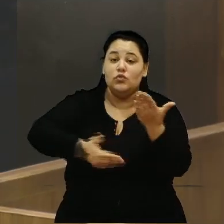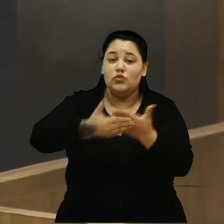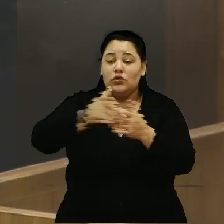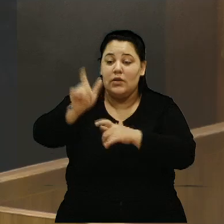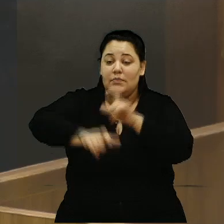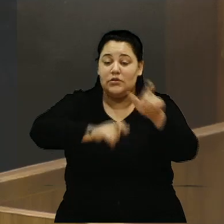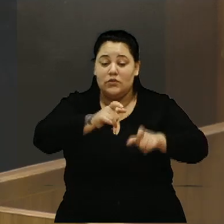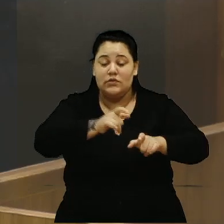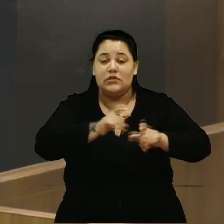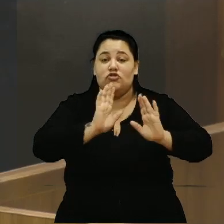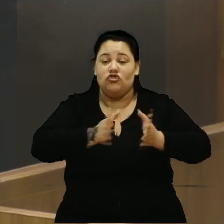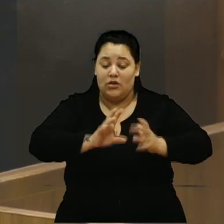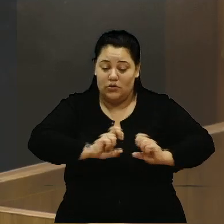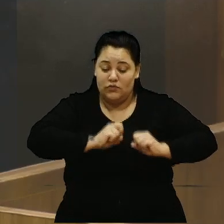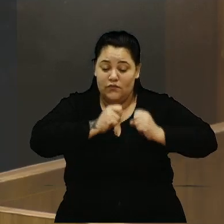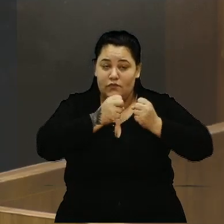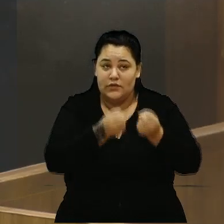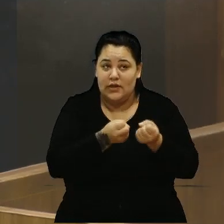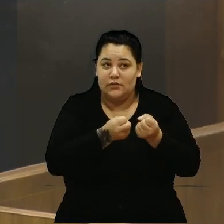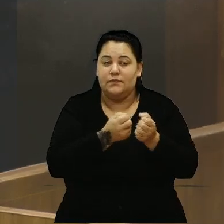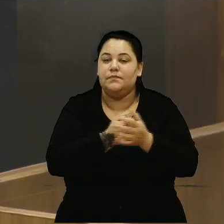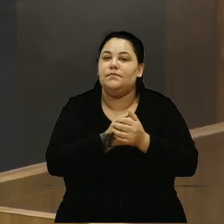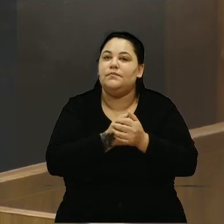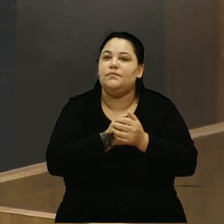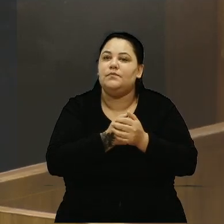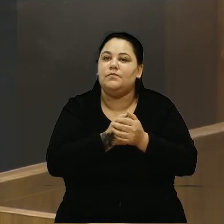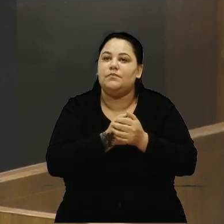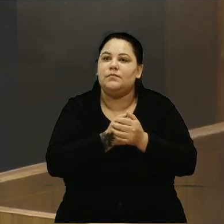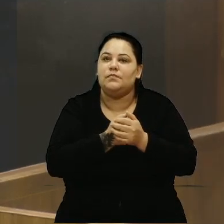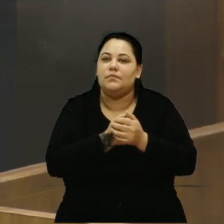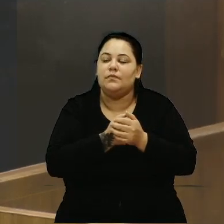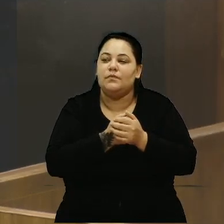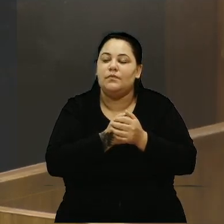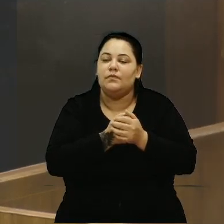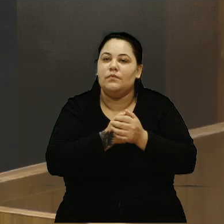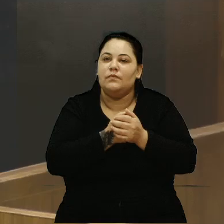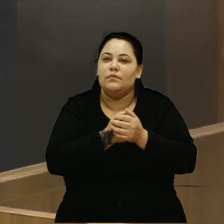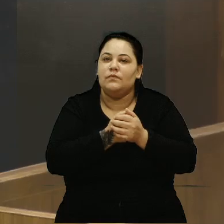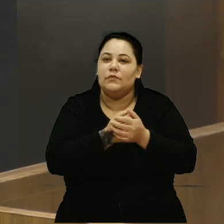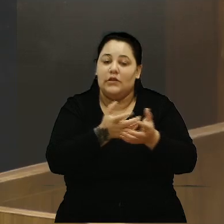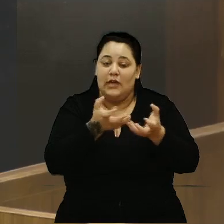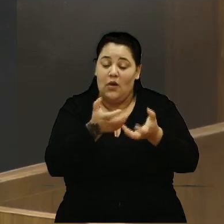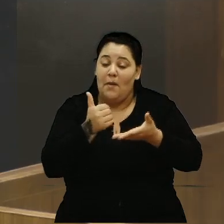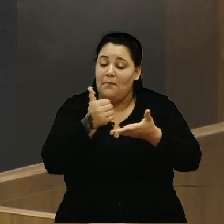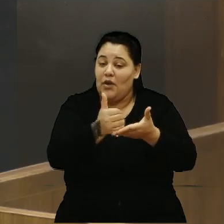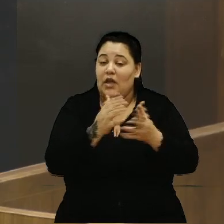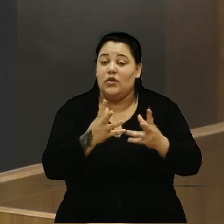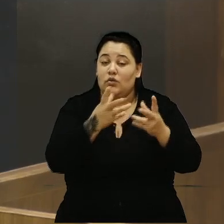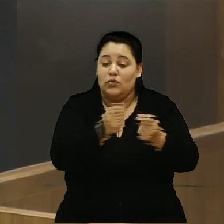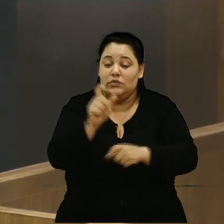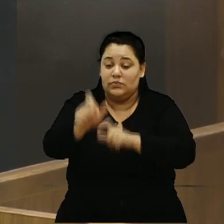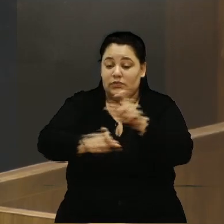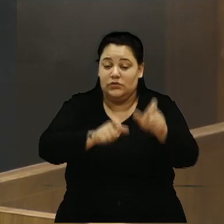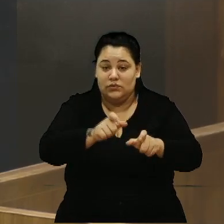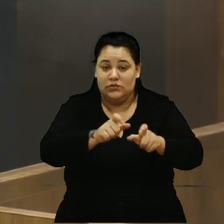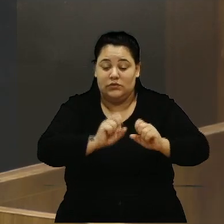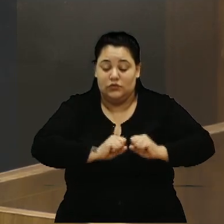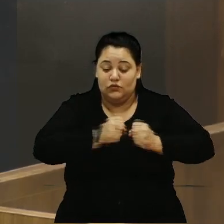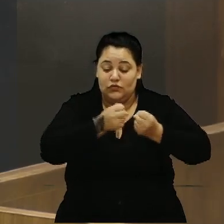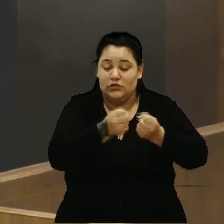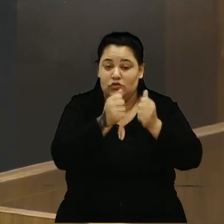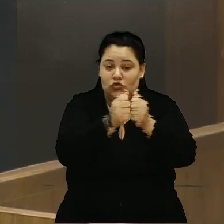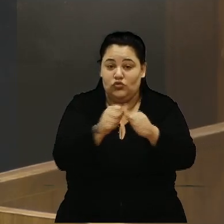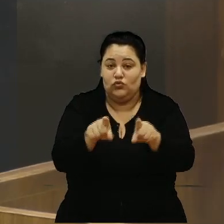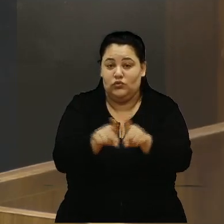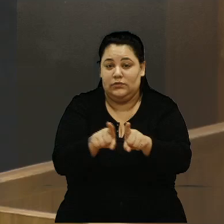me somar a todos vereador. Os... Sim, momento oportuno, vereador. Quero me somar a todos os empenhados nessa causa, mas